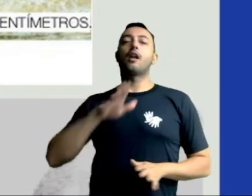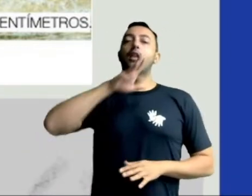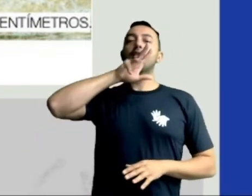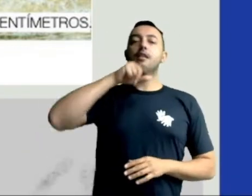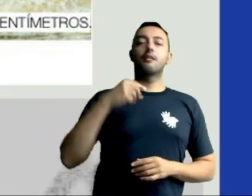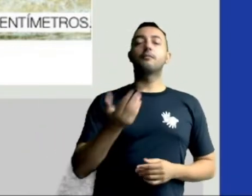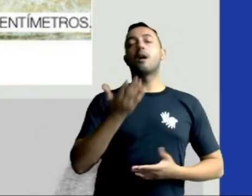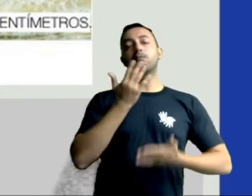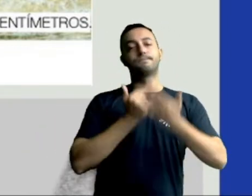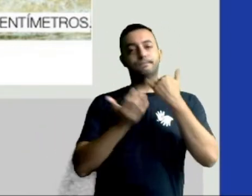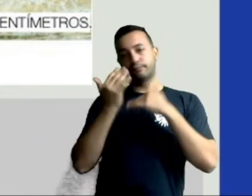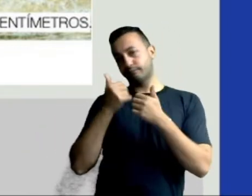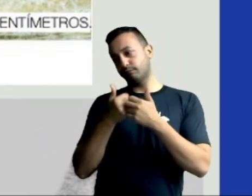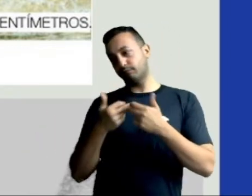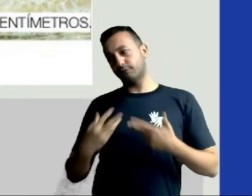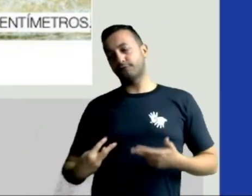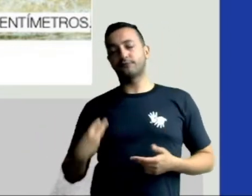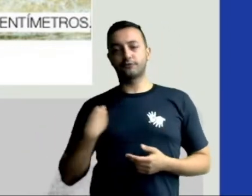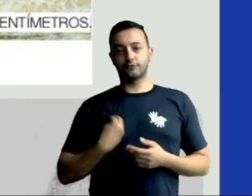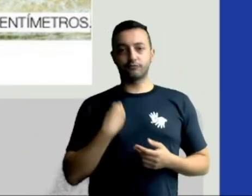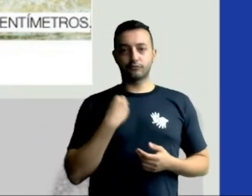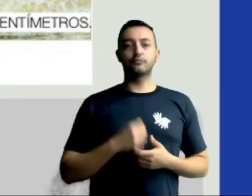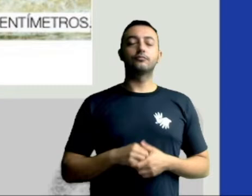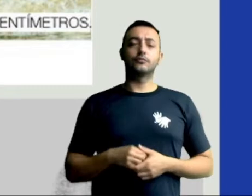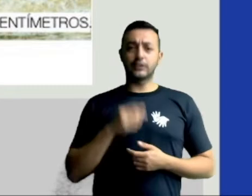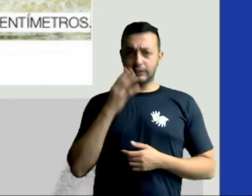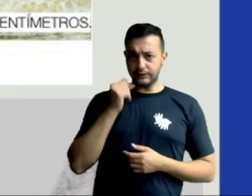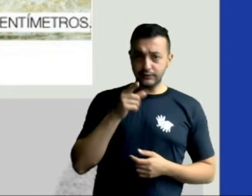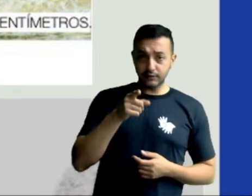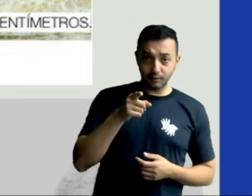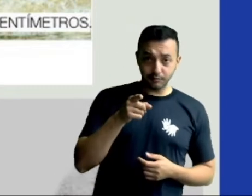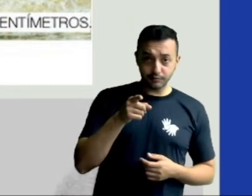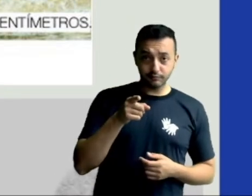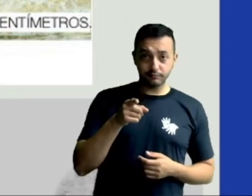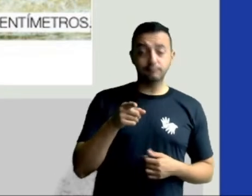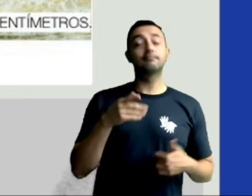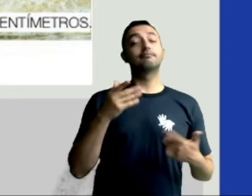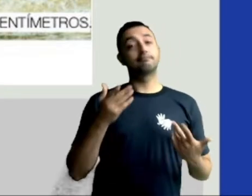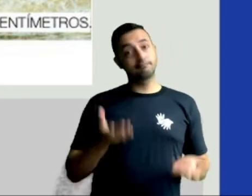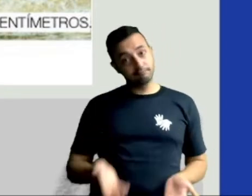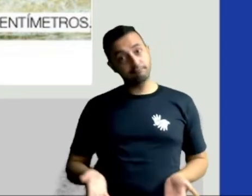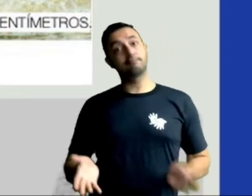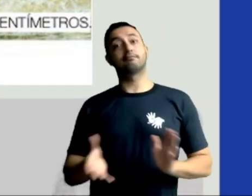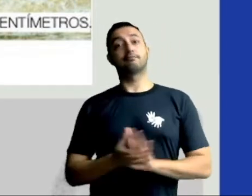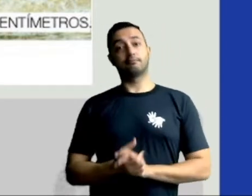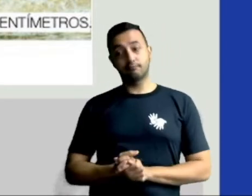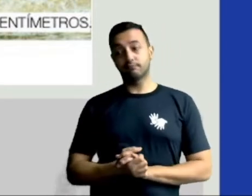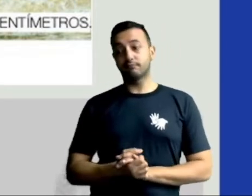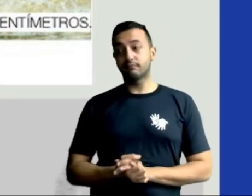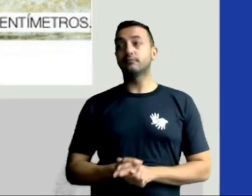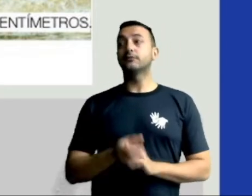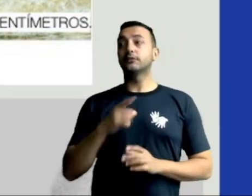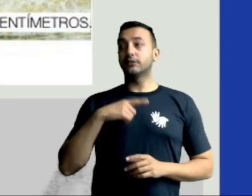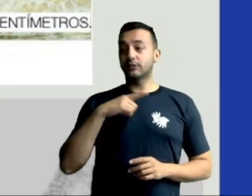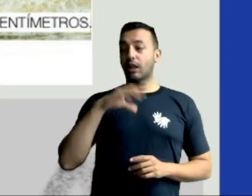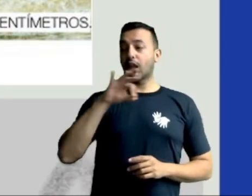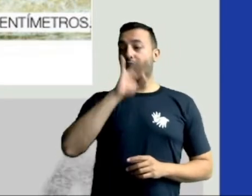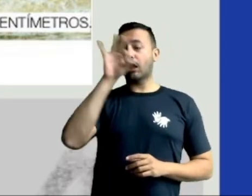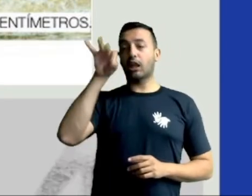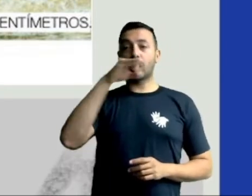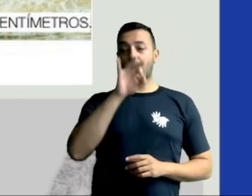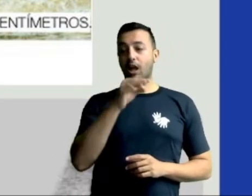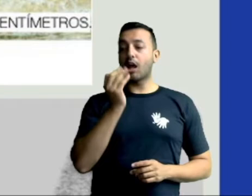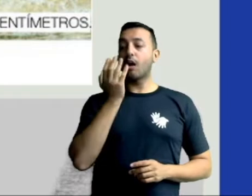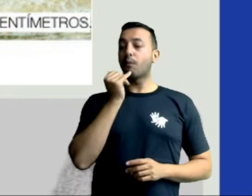se alimentam de outros seres vivos. Vocês sabiam disso? Pois é. Olha aí esse besouro, por exemplo. Eles